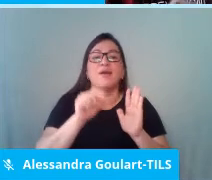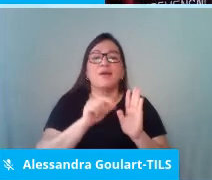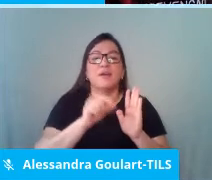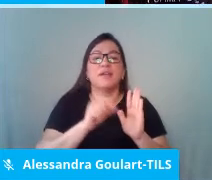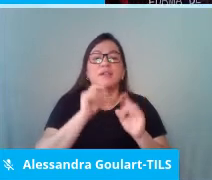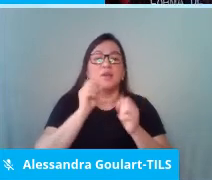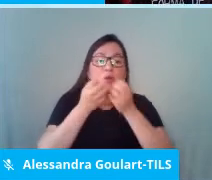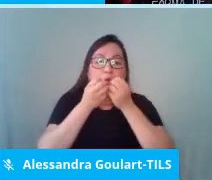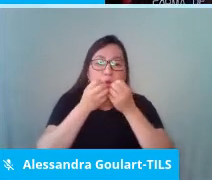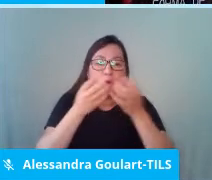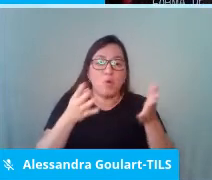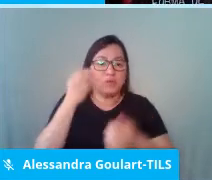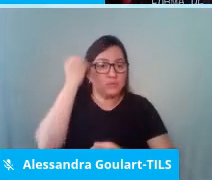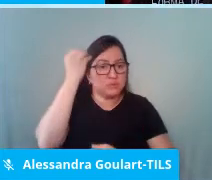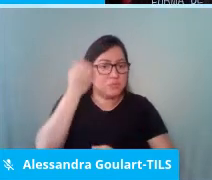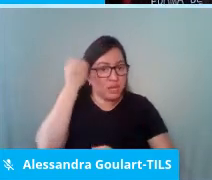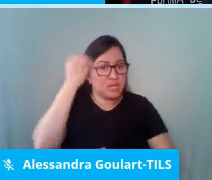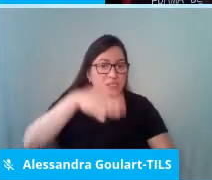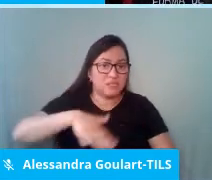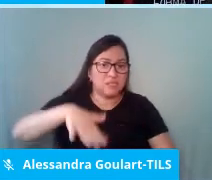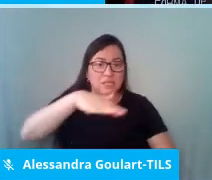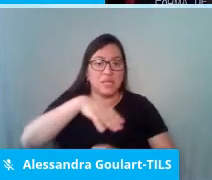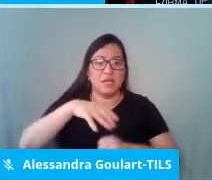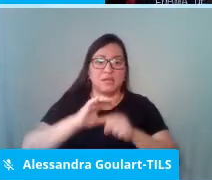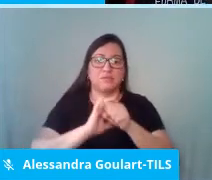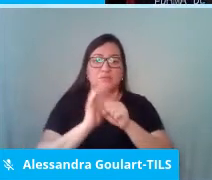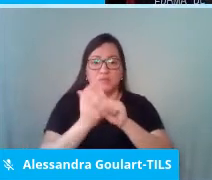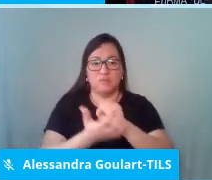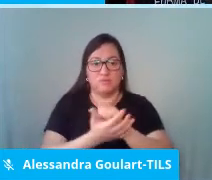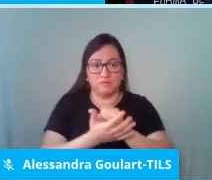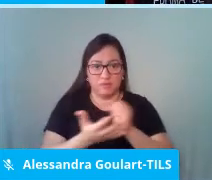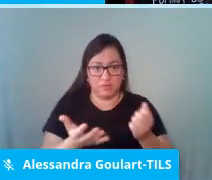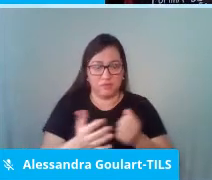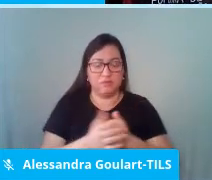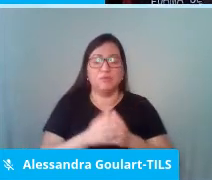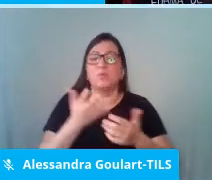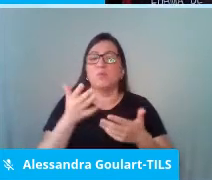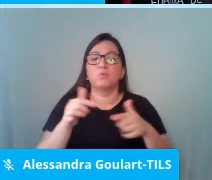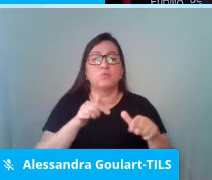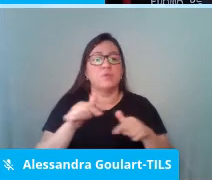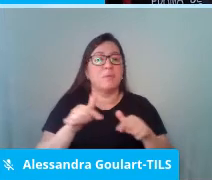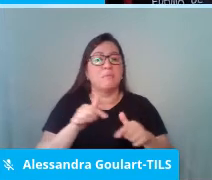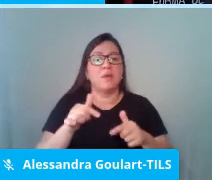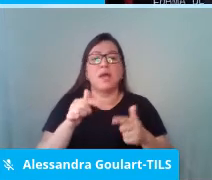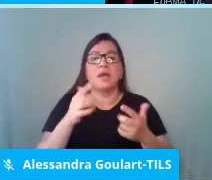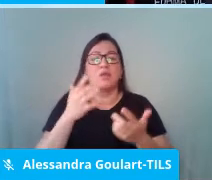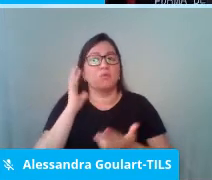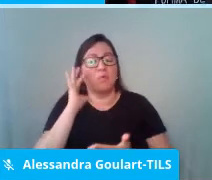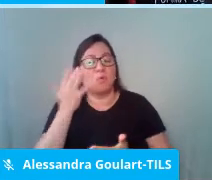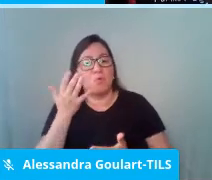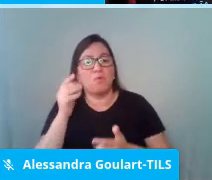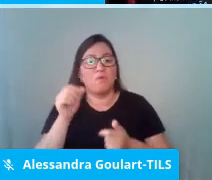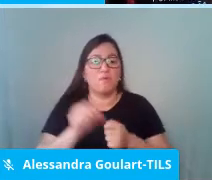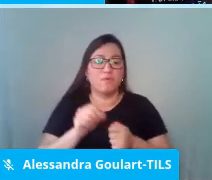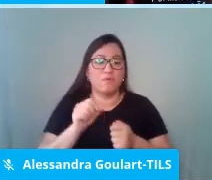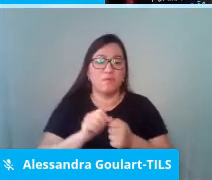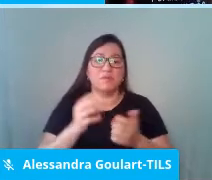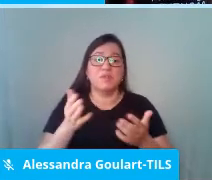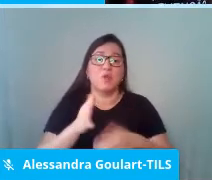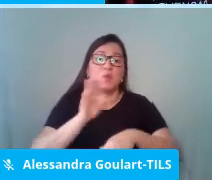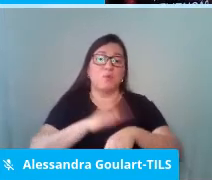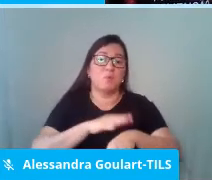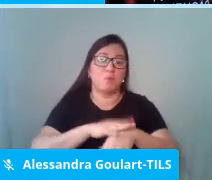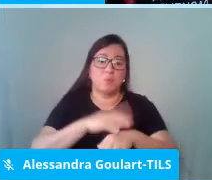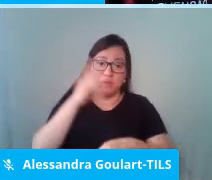comunitários encaminharam relatos de experiência sobre o trabalho em tempos de pandemia relacionado a famílias e a primeira